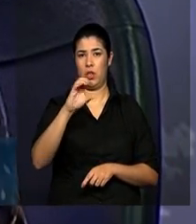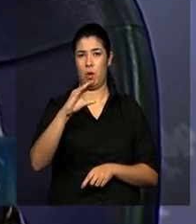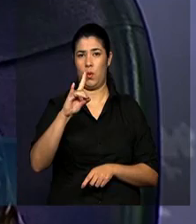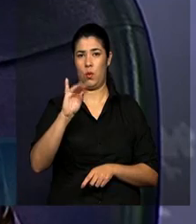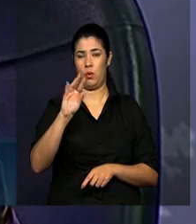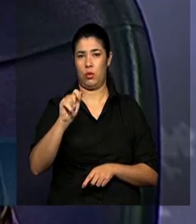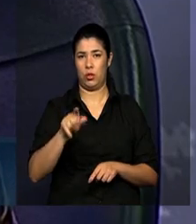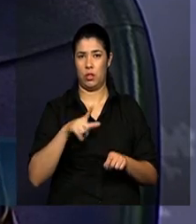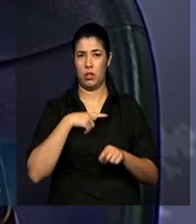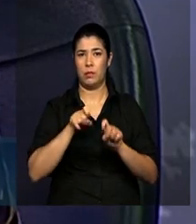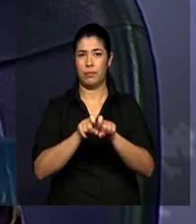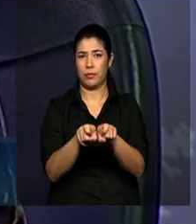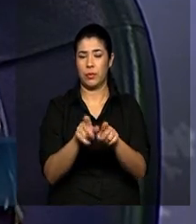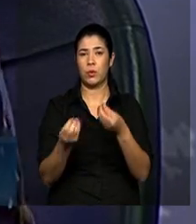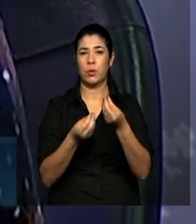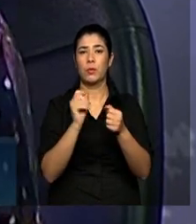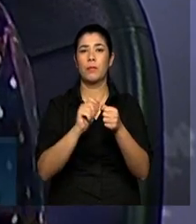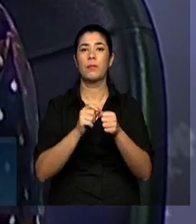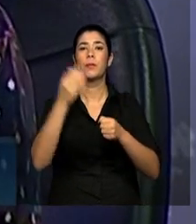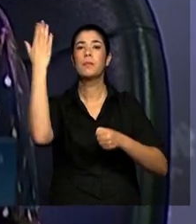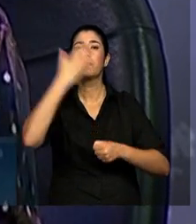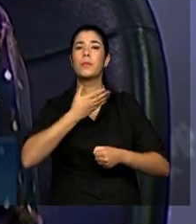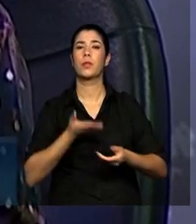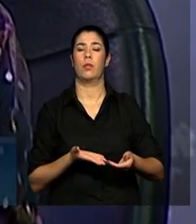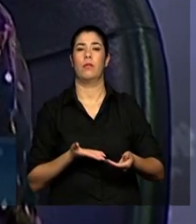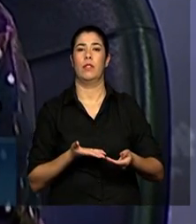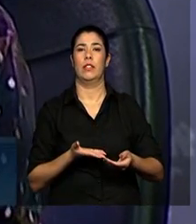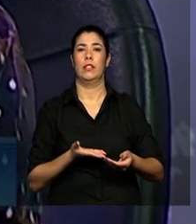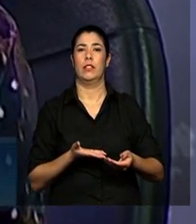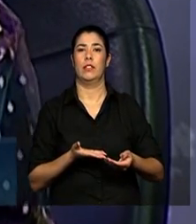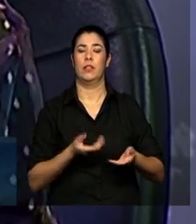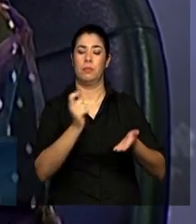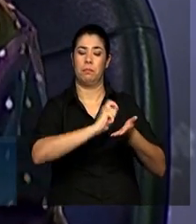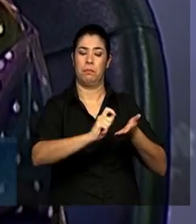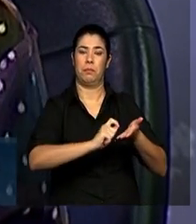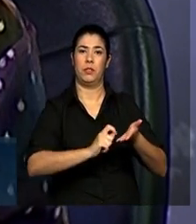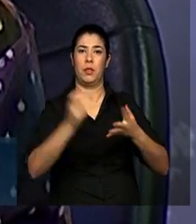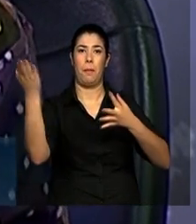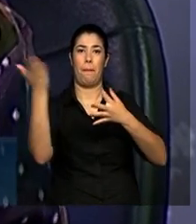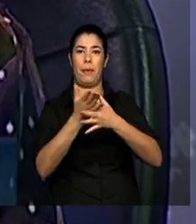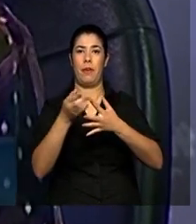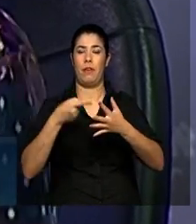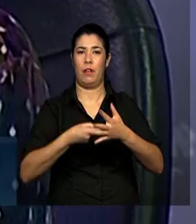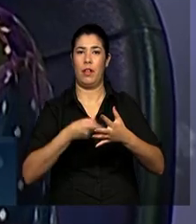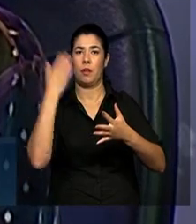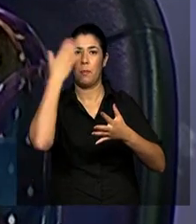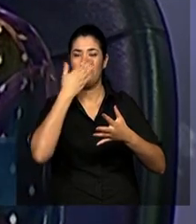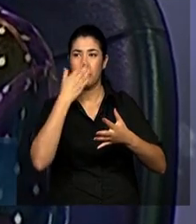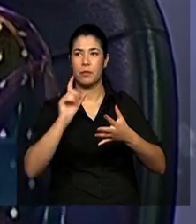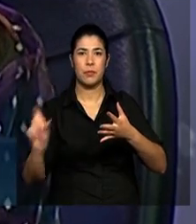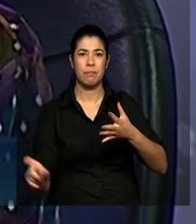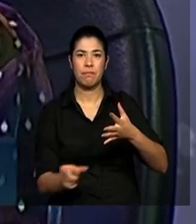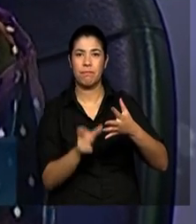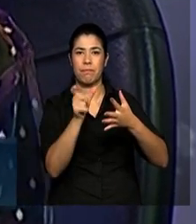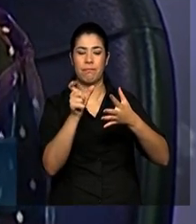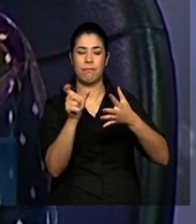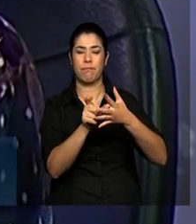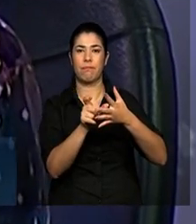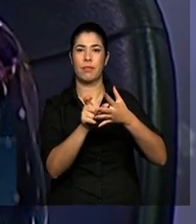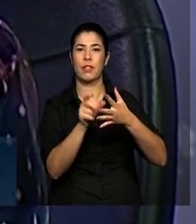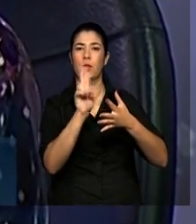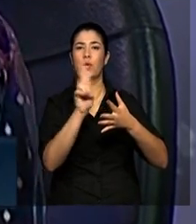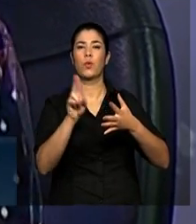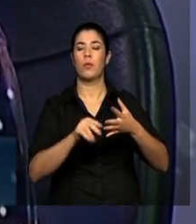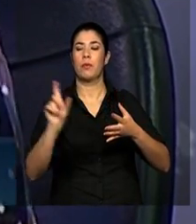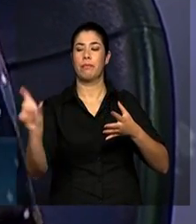um laudo pericial, uma prova, né? Uma peça, né? É mais chique